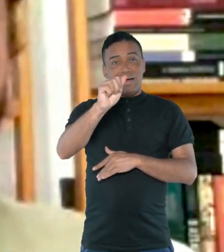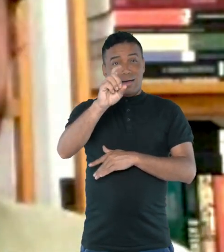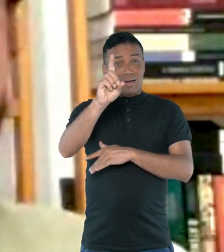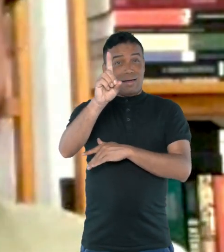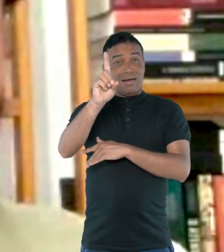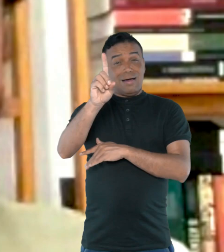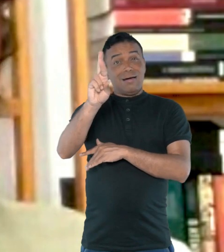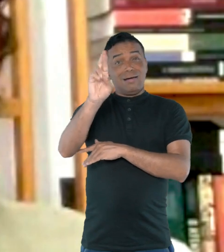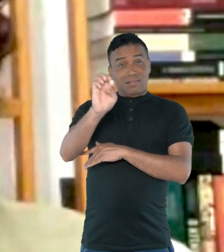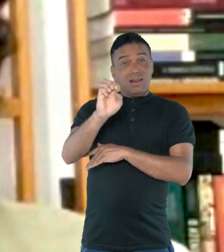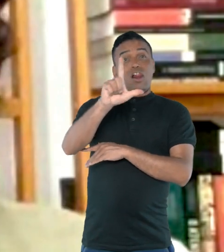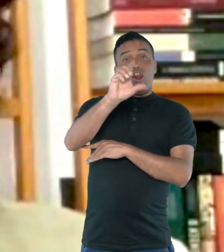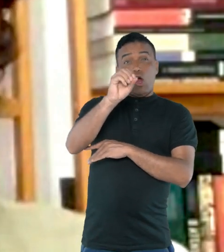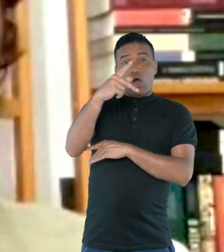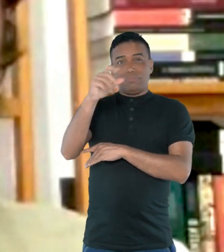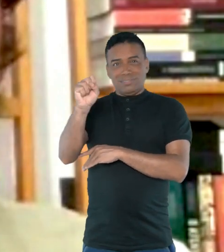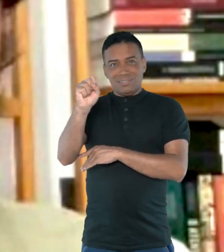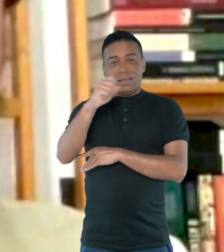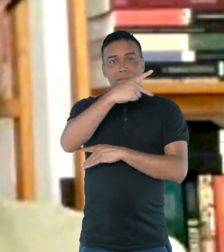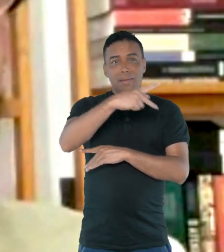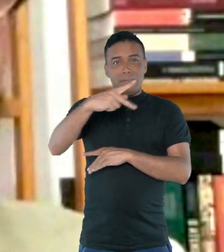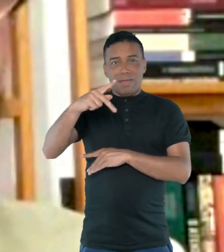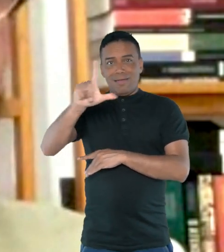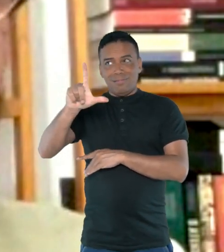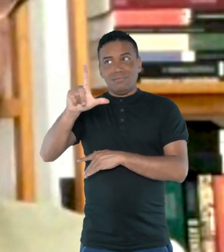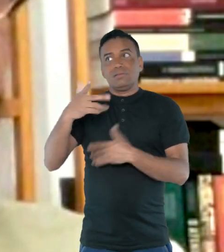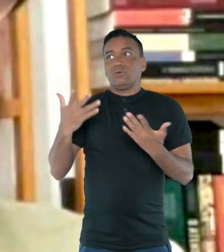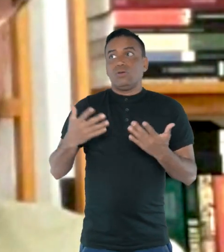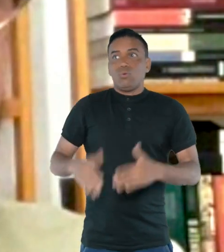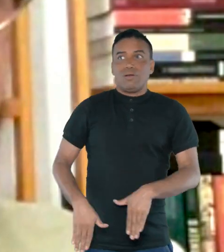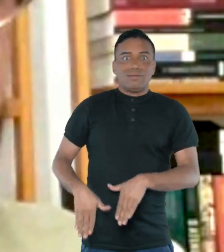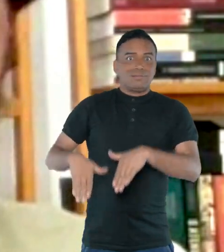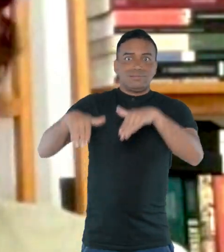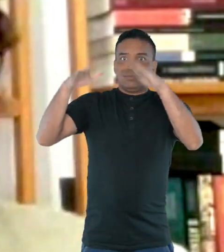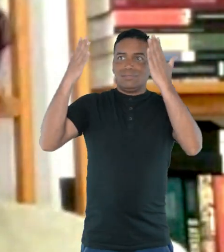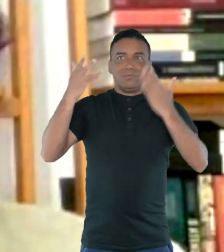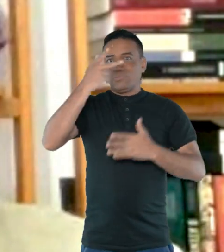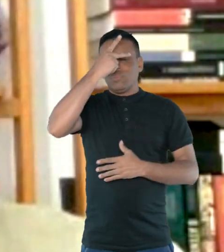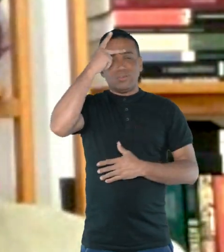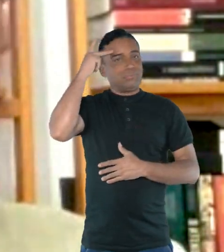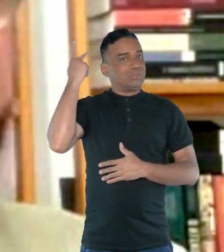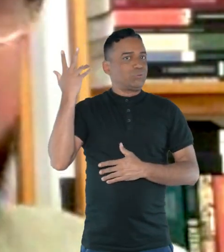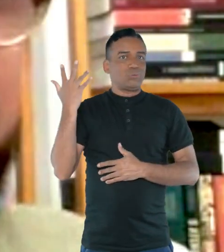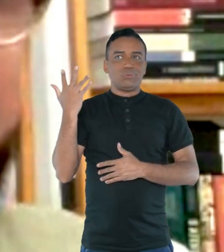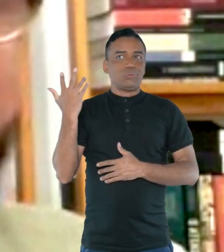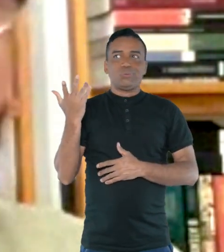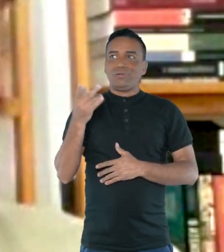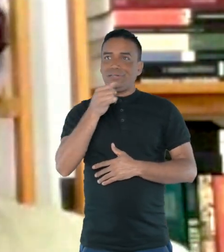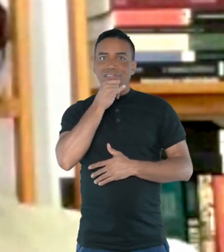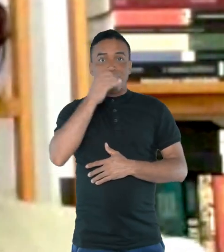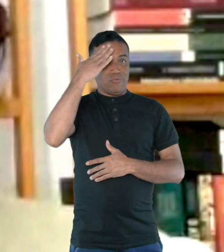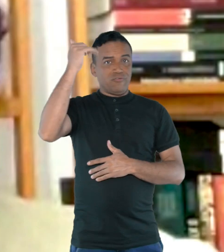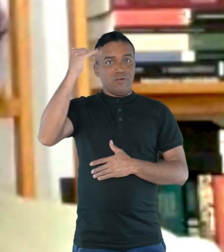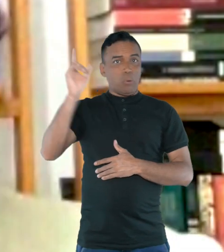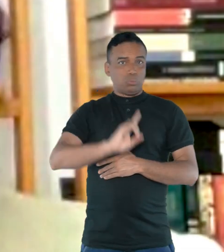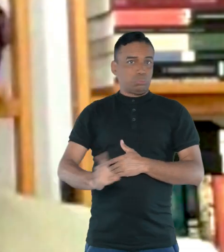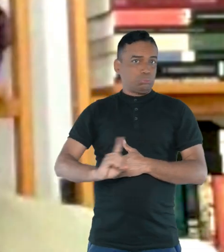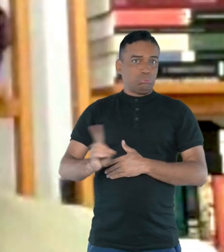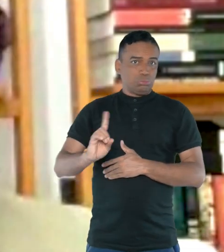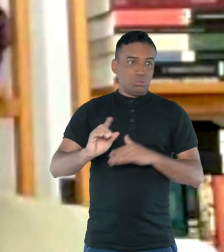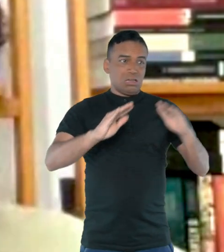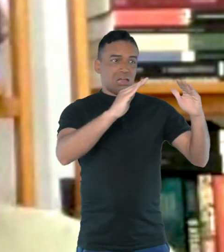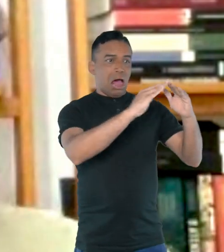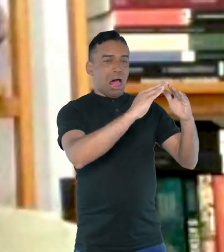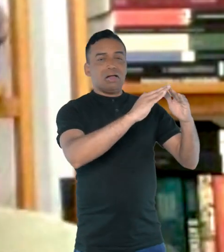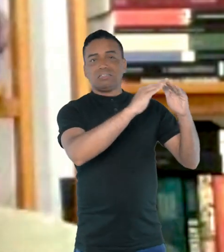ser uma pessoa anônima, uma pessoa membro de uma família anônima, que tinha vizinhos